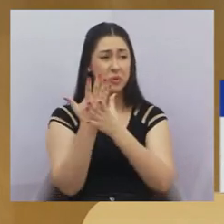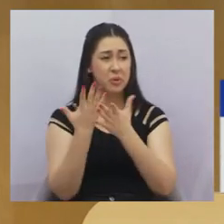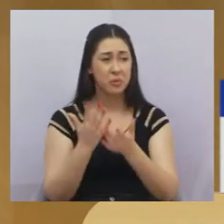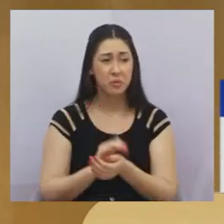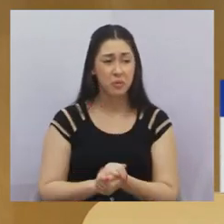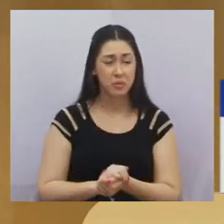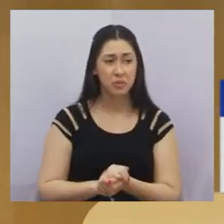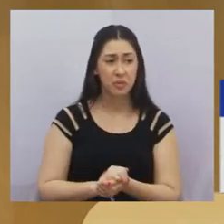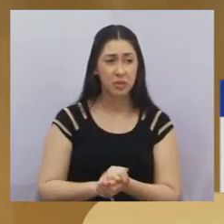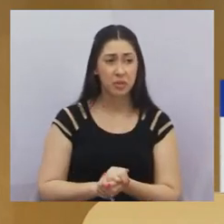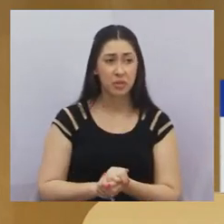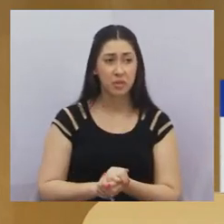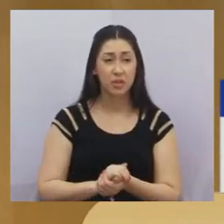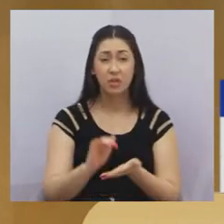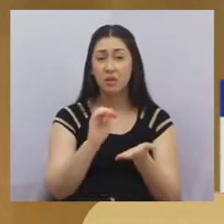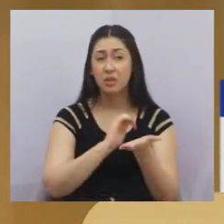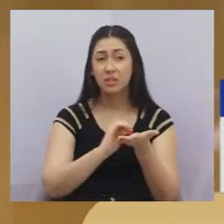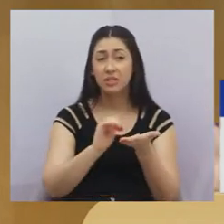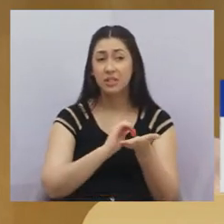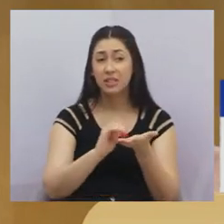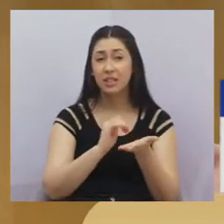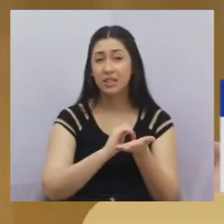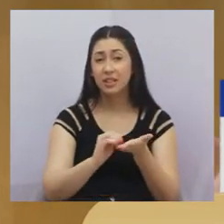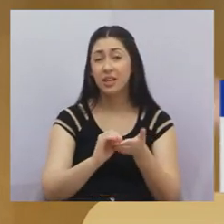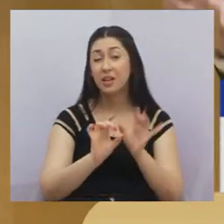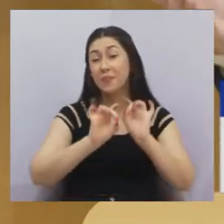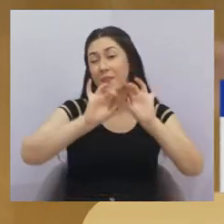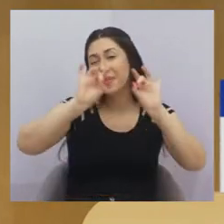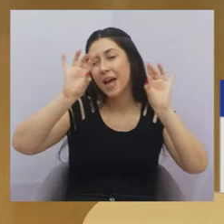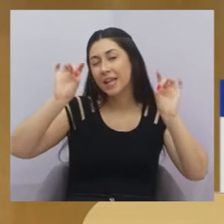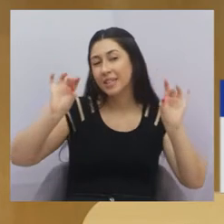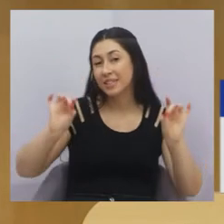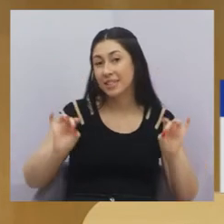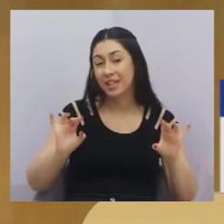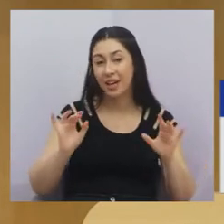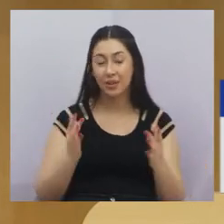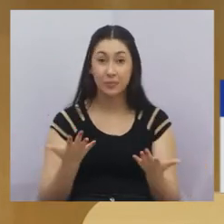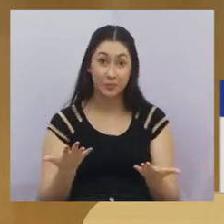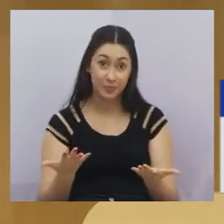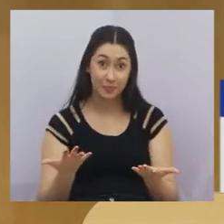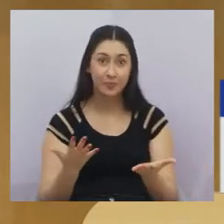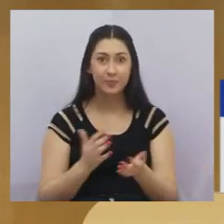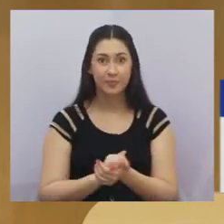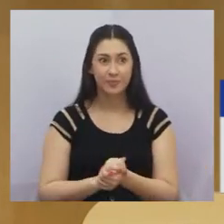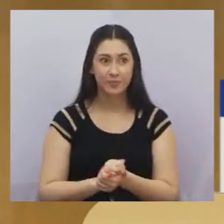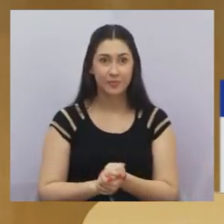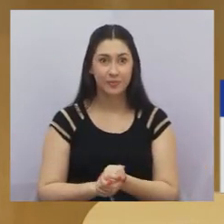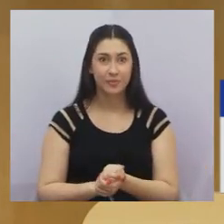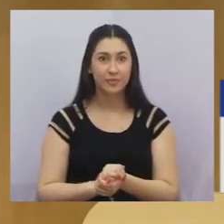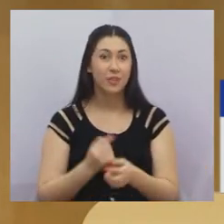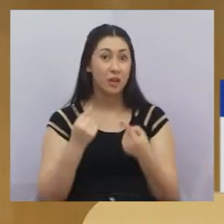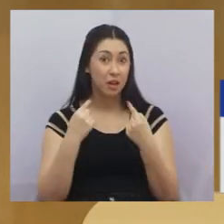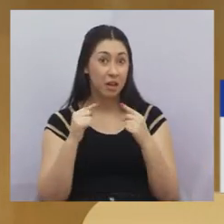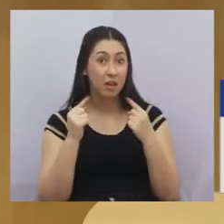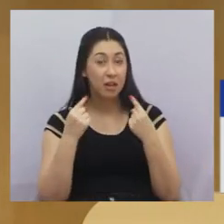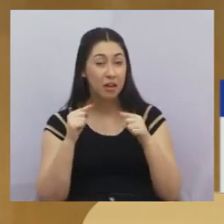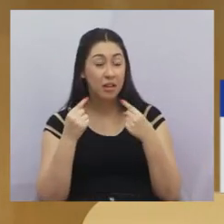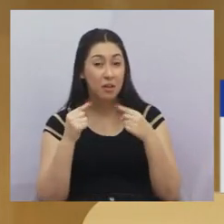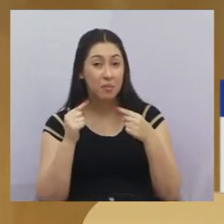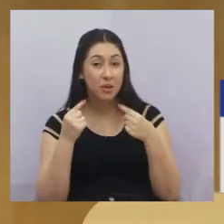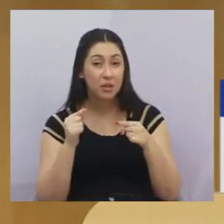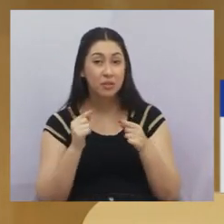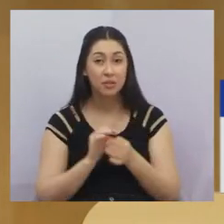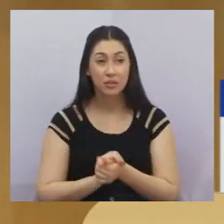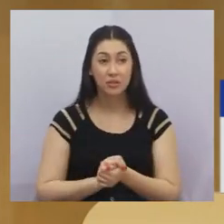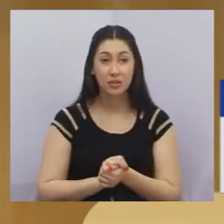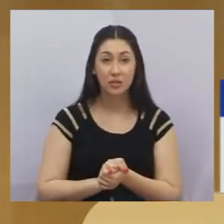uma secretaria, ela é extraordinária. E aí, perfeita a crítica feita pelo nosso promotor de justiça,